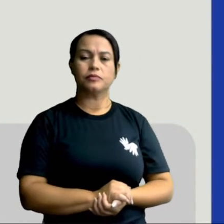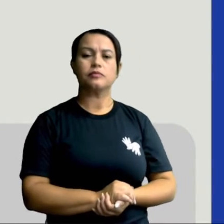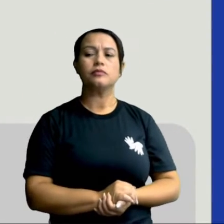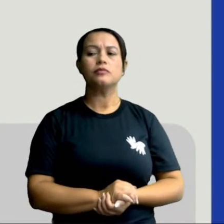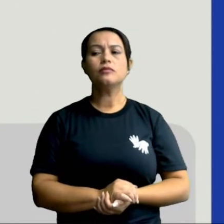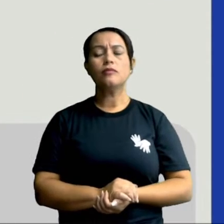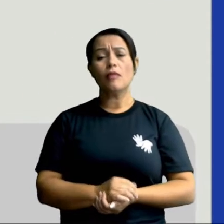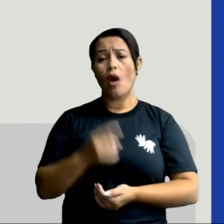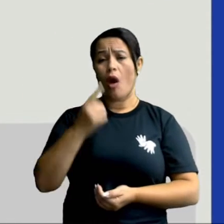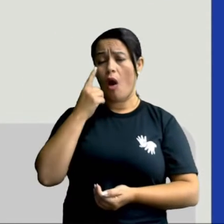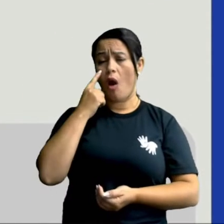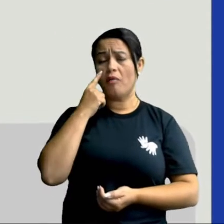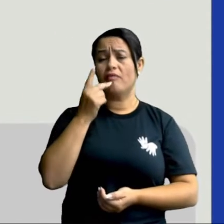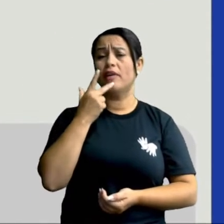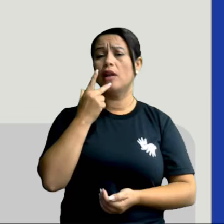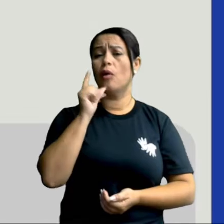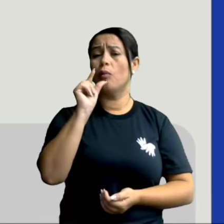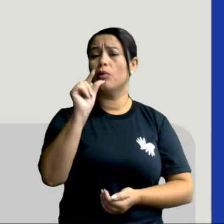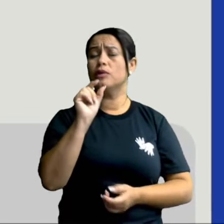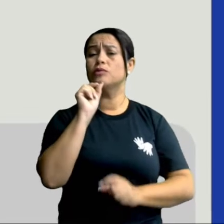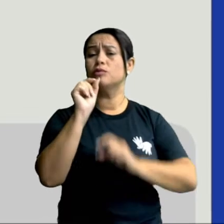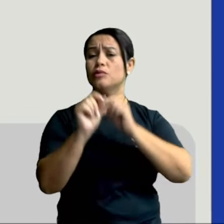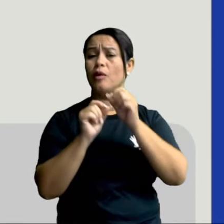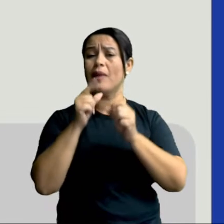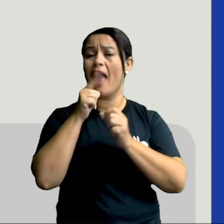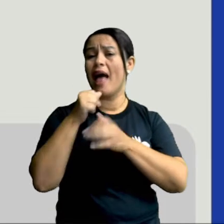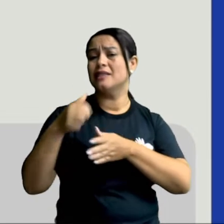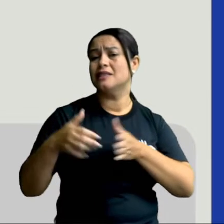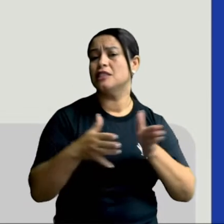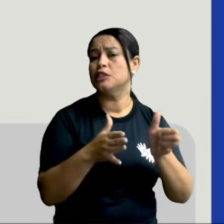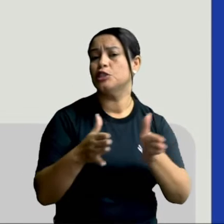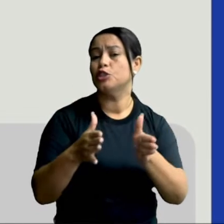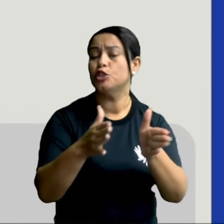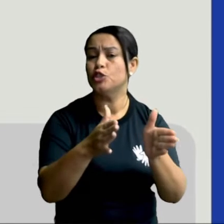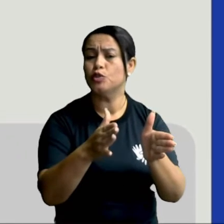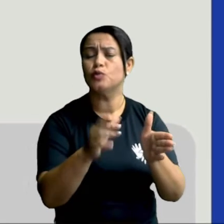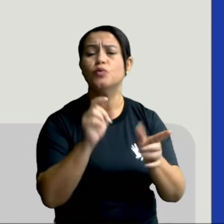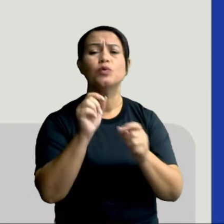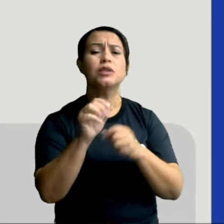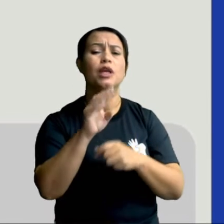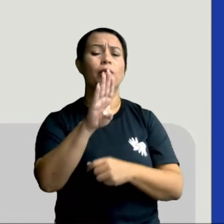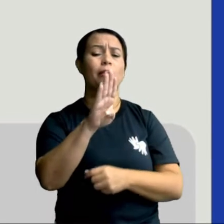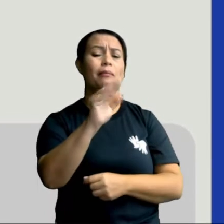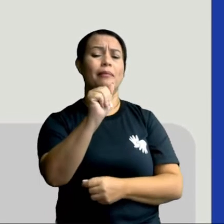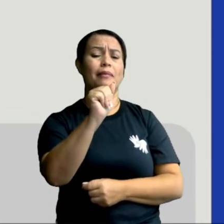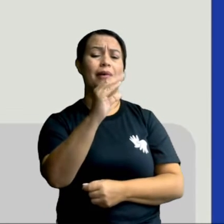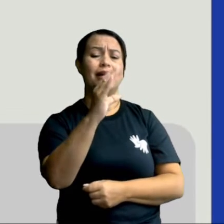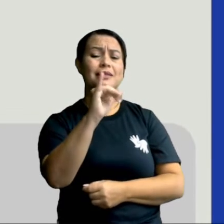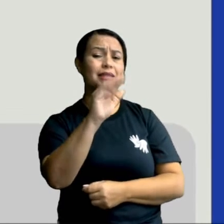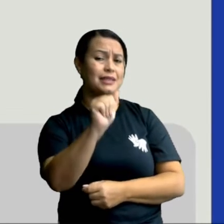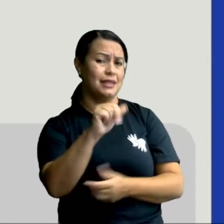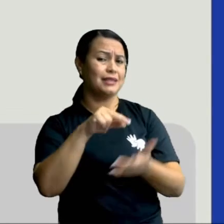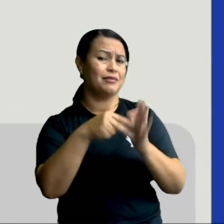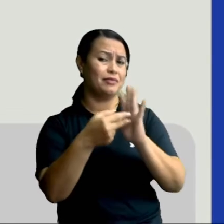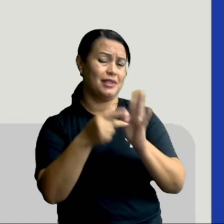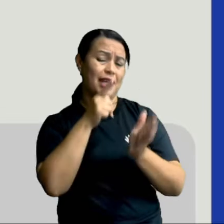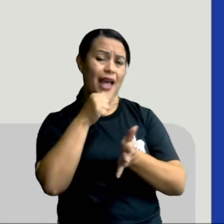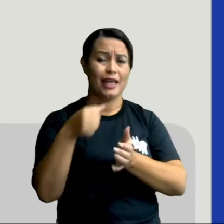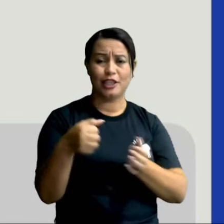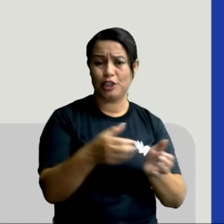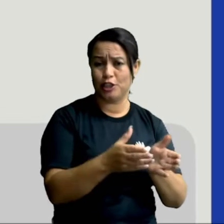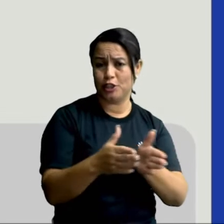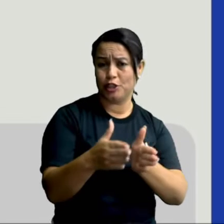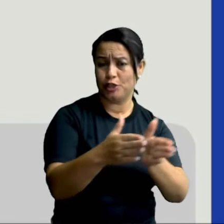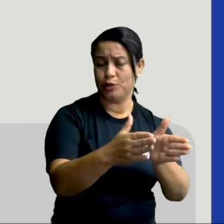Ó, vamos falar agora um pouquinho sobre as bacias hidrográficas. O que é uma bacia hidrográfica? É o nosso rio. Vamos falar agora dos